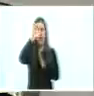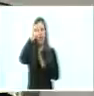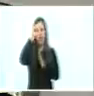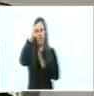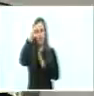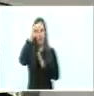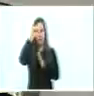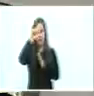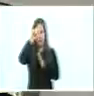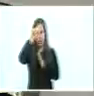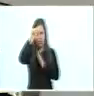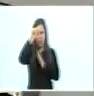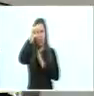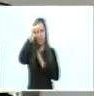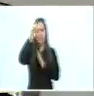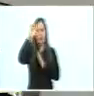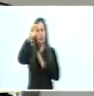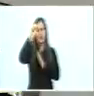imparcialidade? Porque